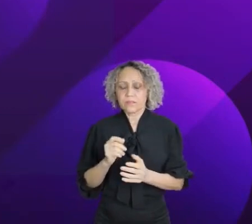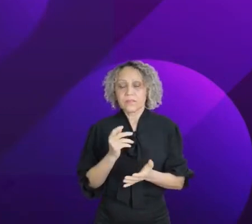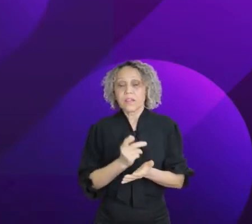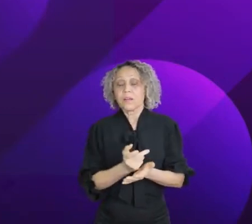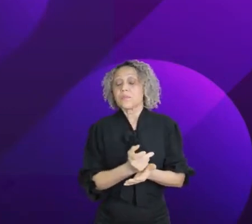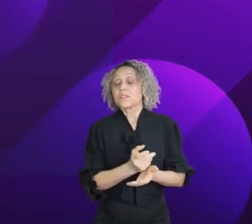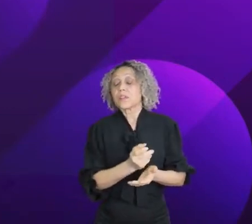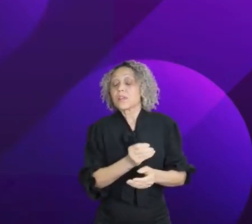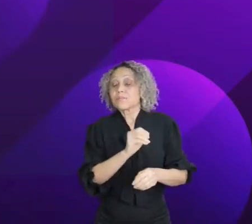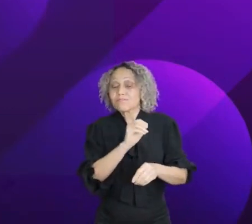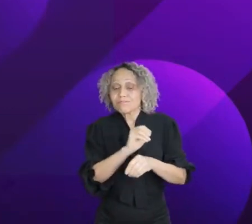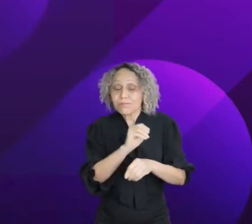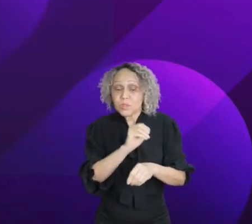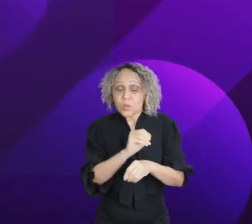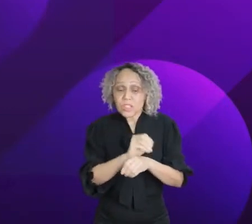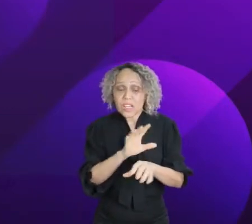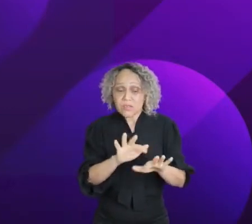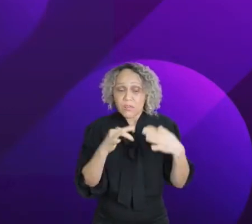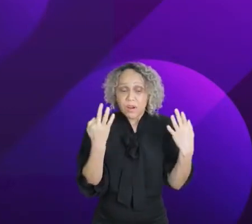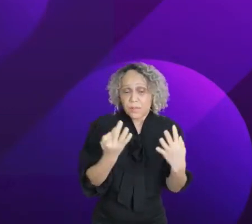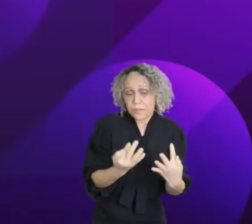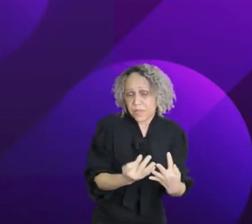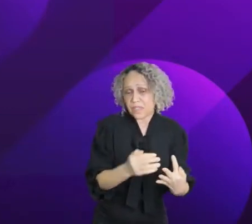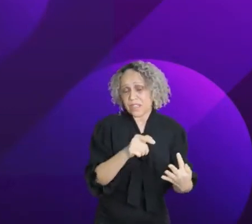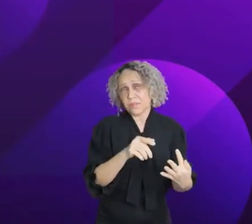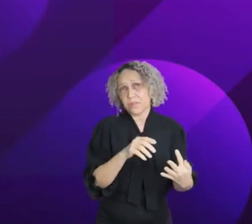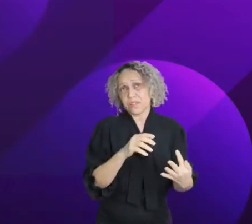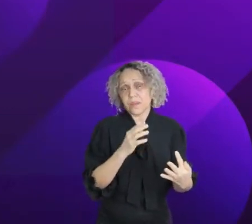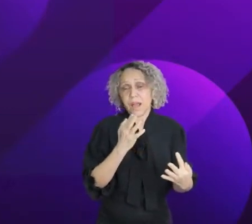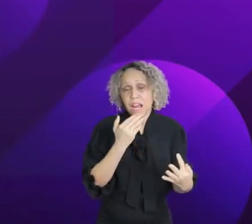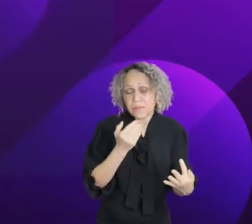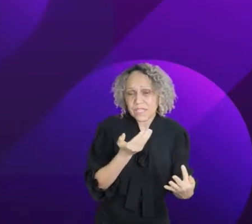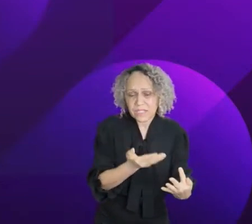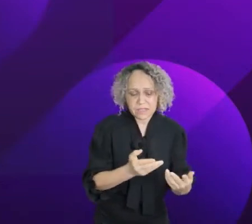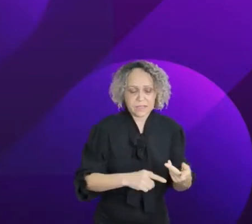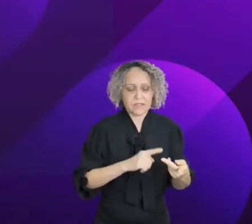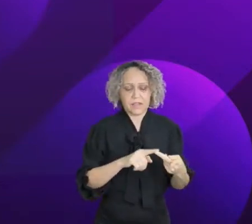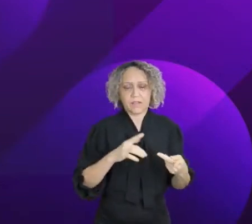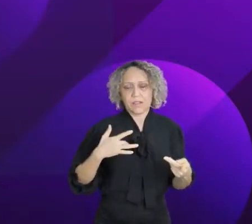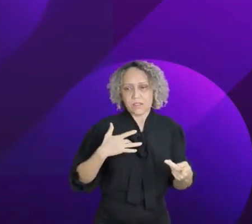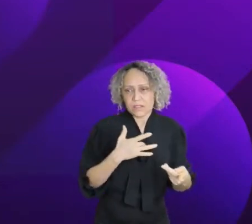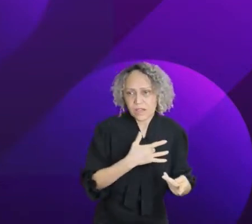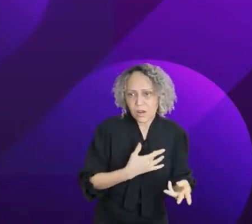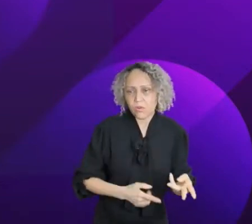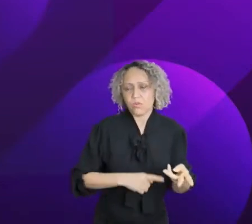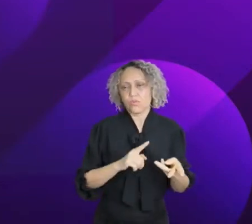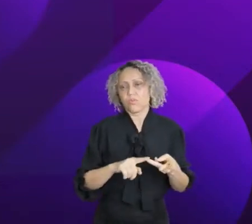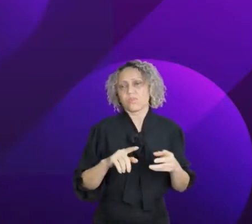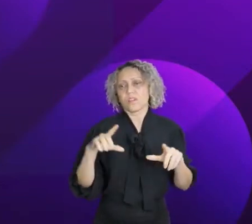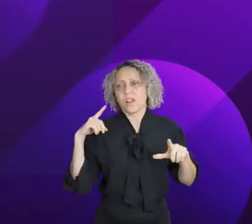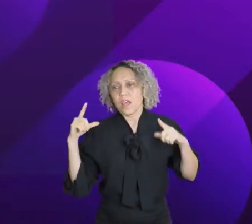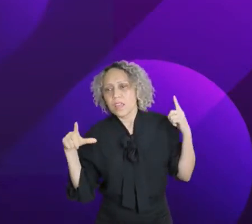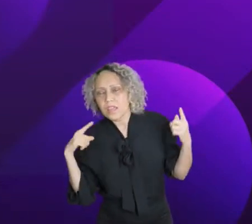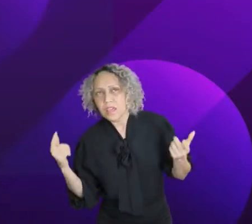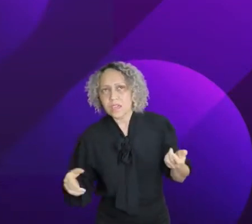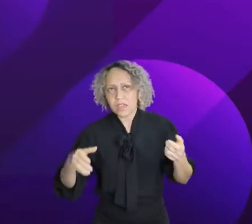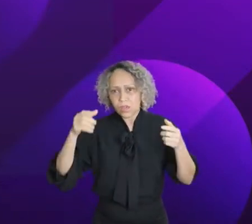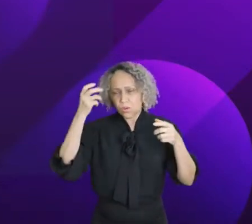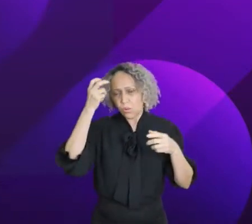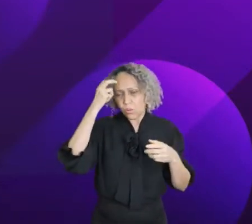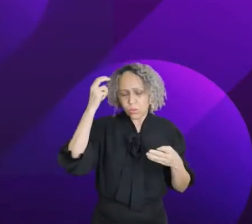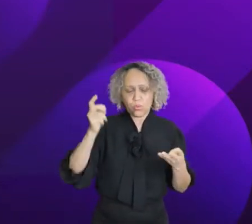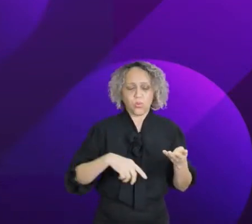família a partir da alimentação, da saúde, do bem-estar, do lazer, do acesso à cultura e também um aluguel,